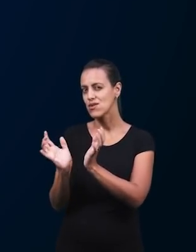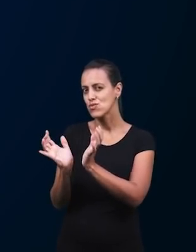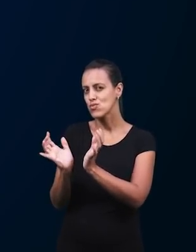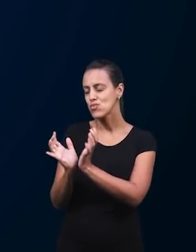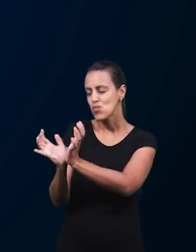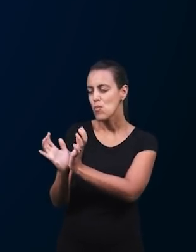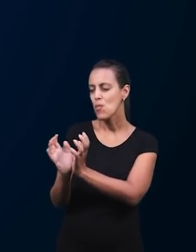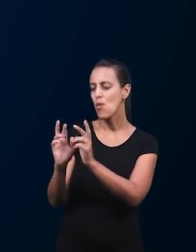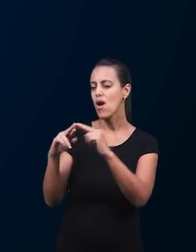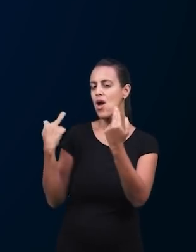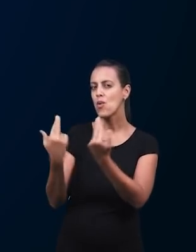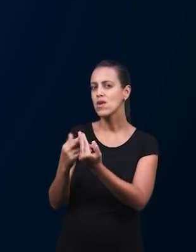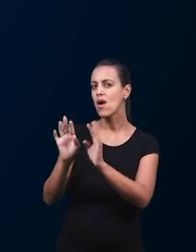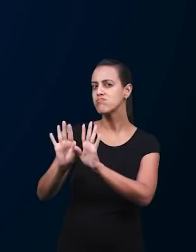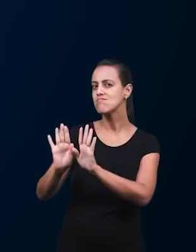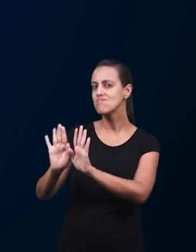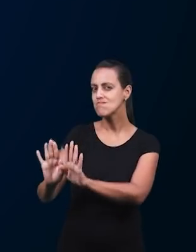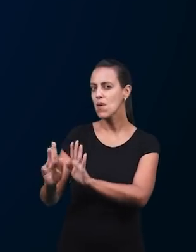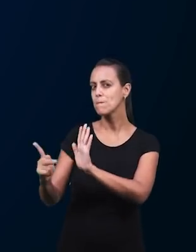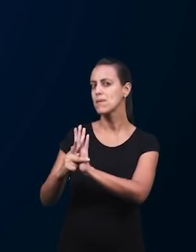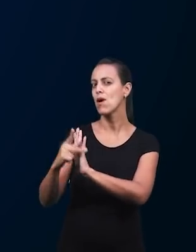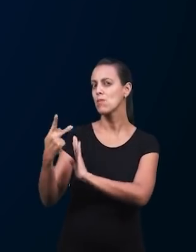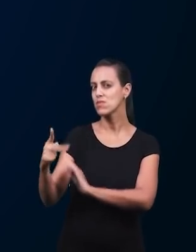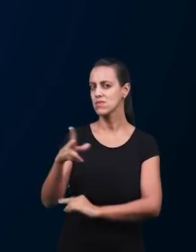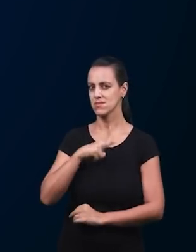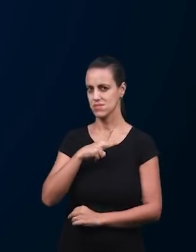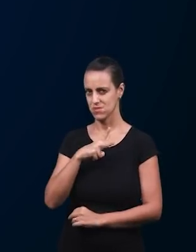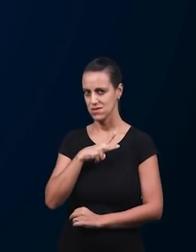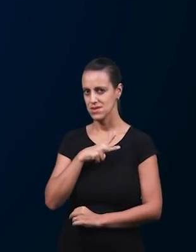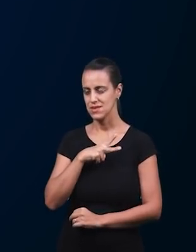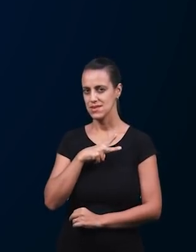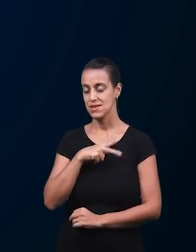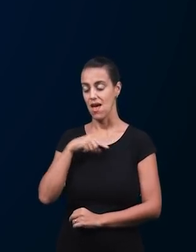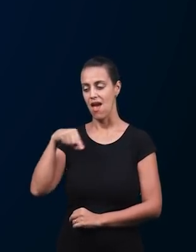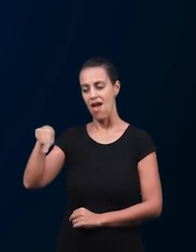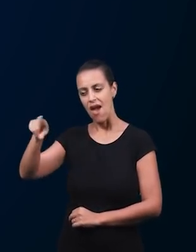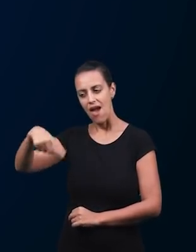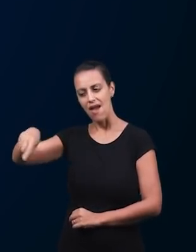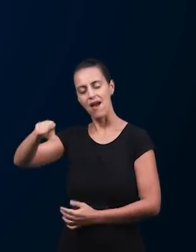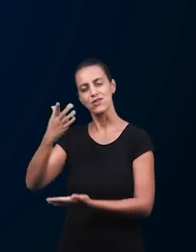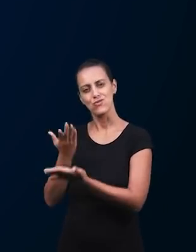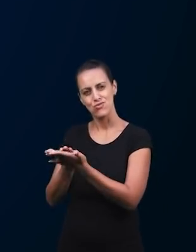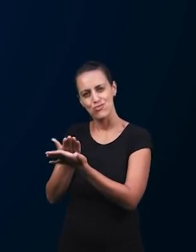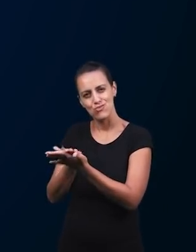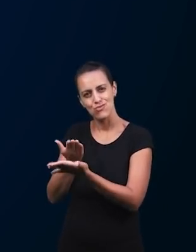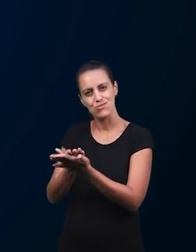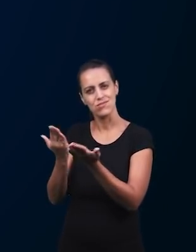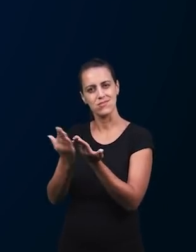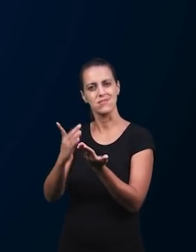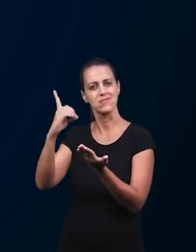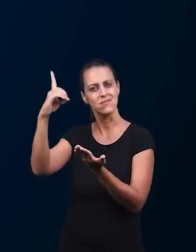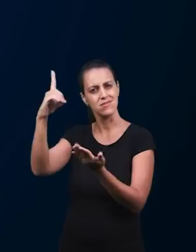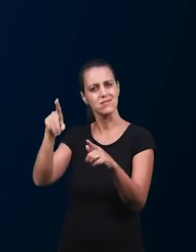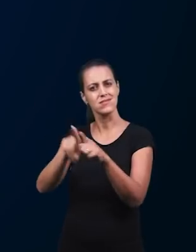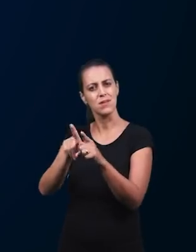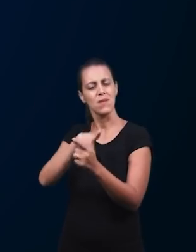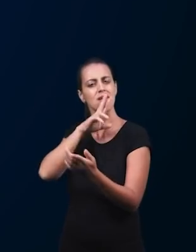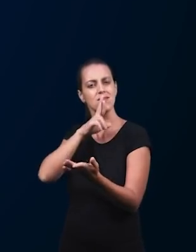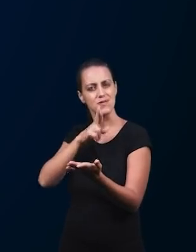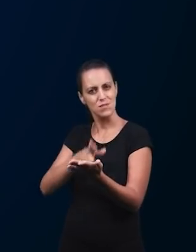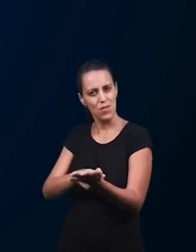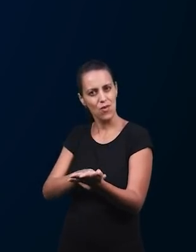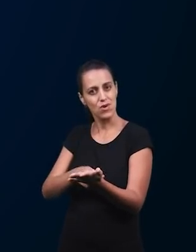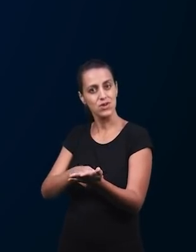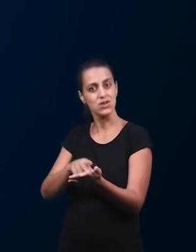parte, para ali estudarem a palavra, responder as perguntas e enviar